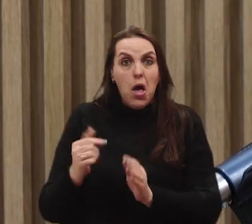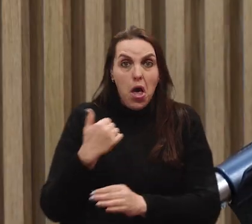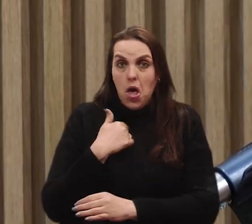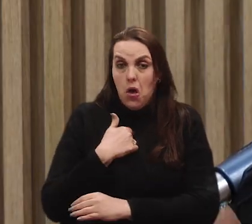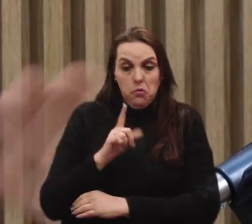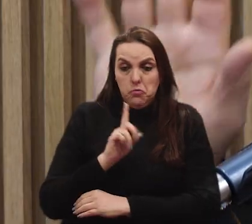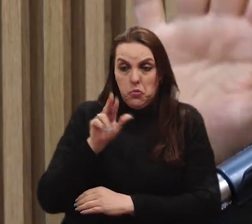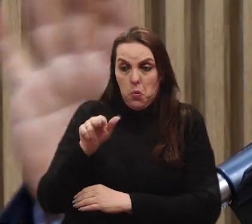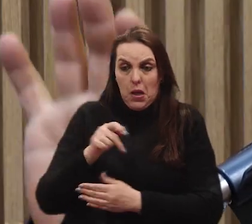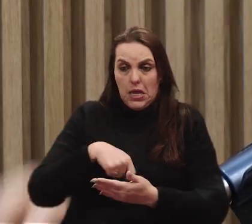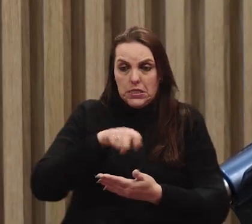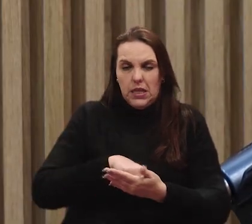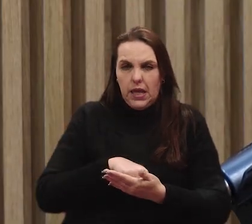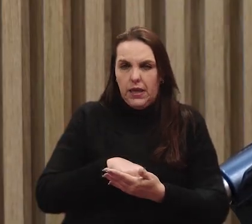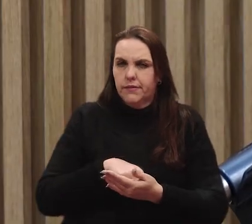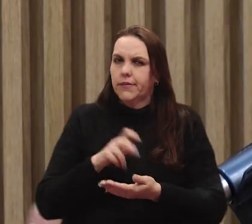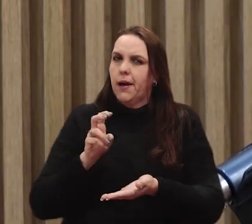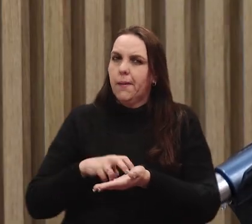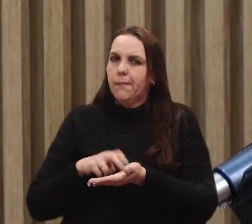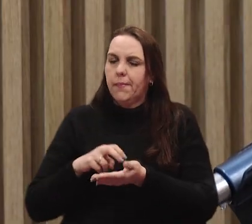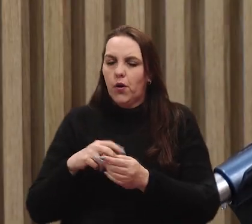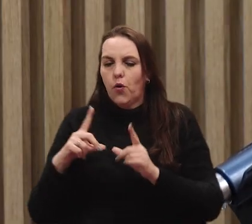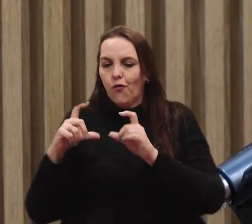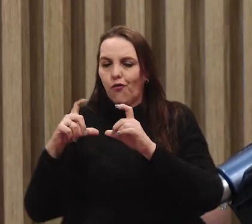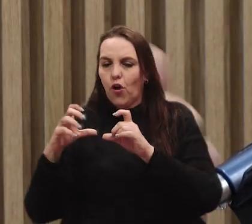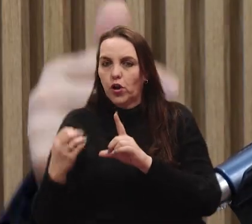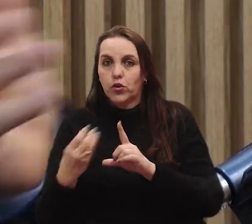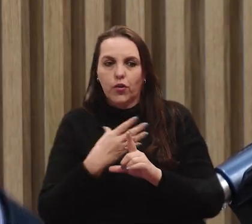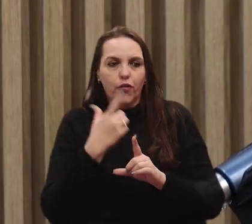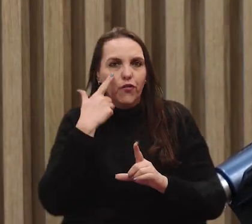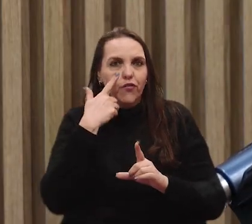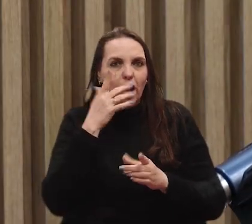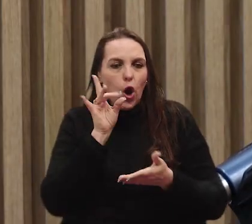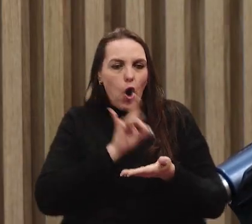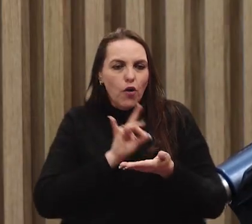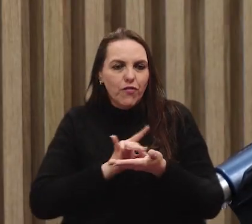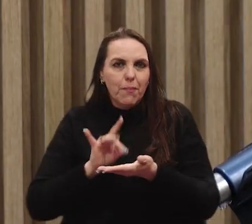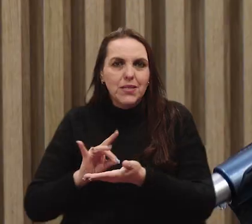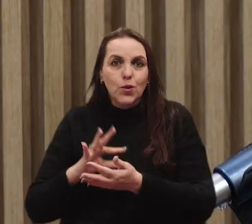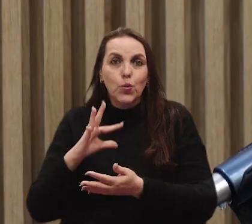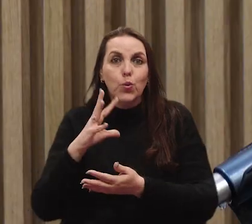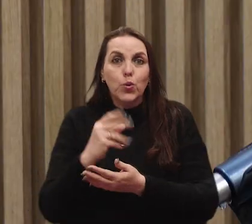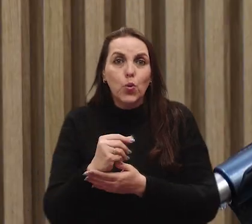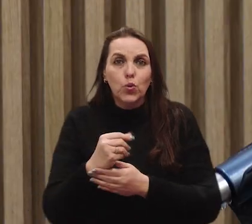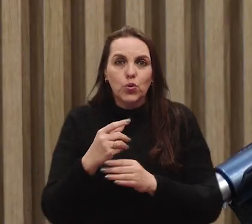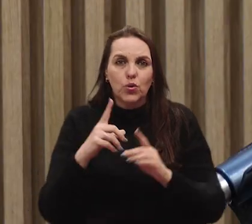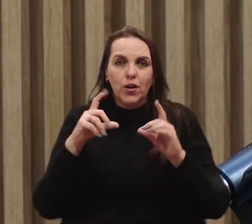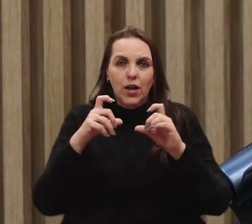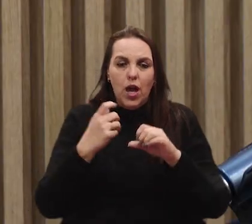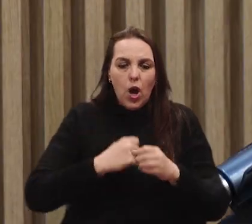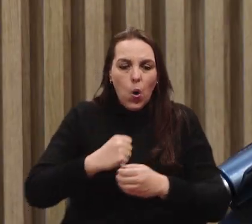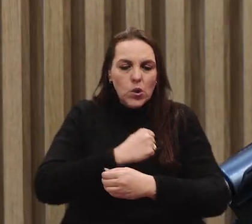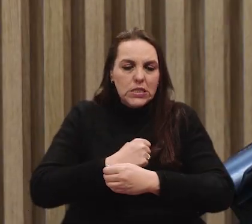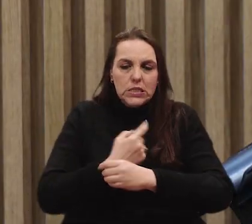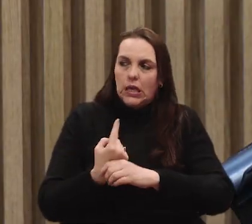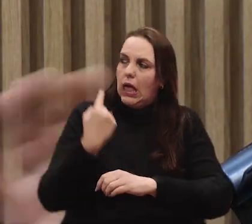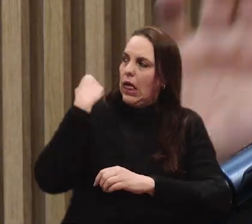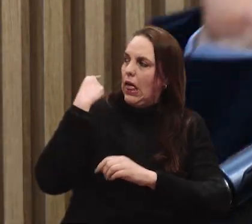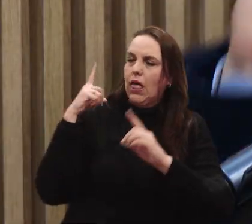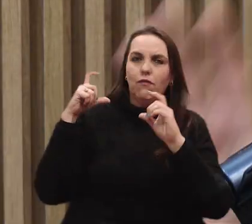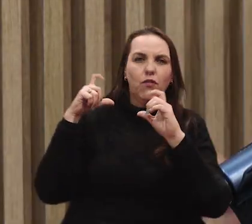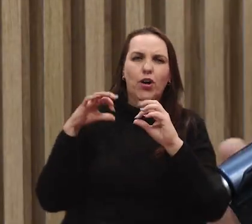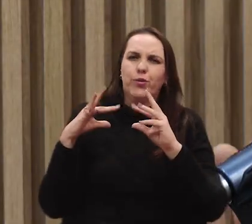não assinou, depois o banco manda a foto dela confirmando tudo atrás da cozinha, aparecendo a cozinha da